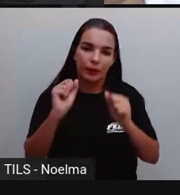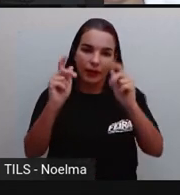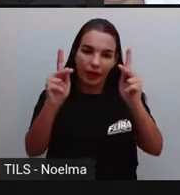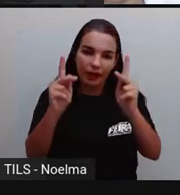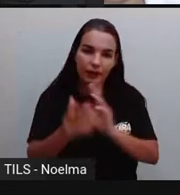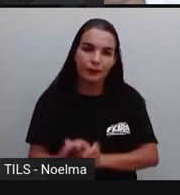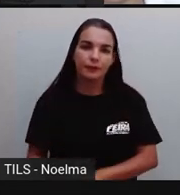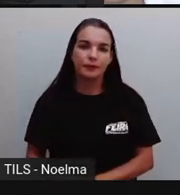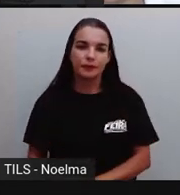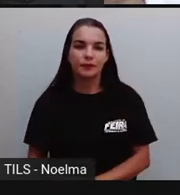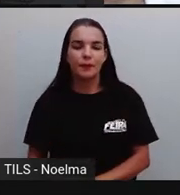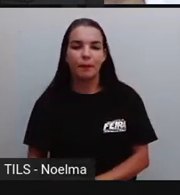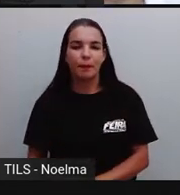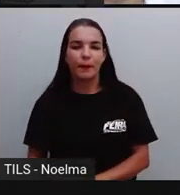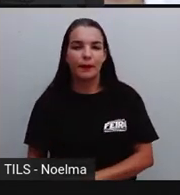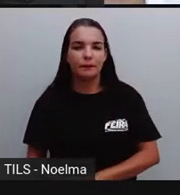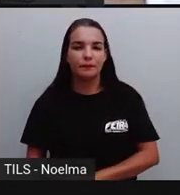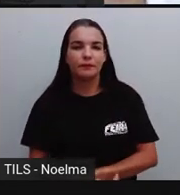bom?